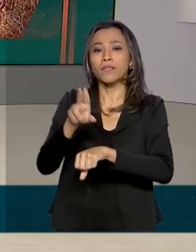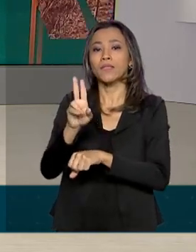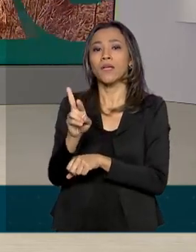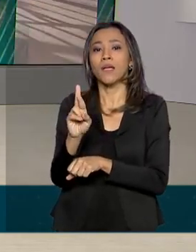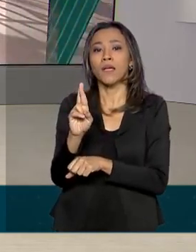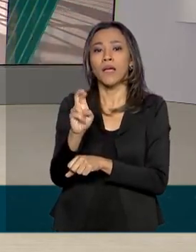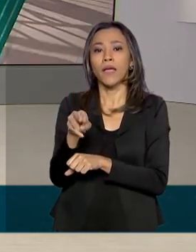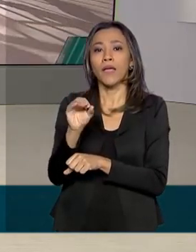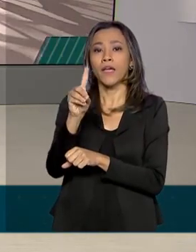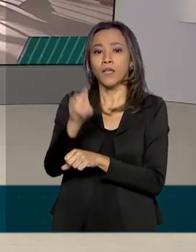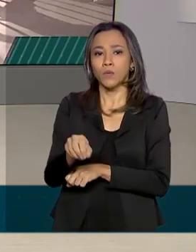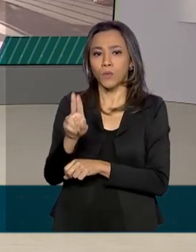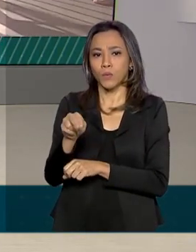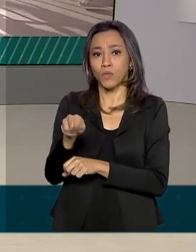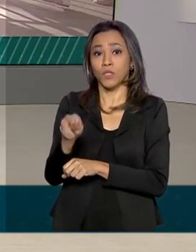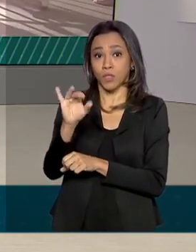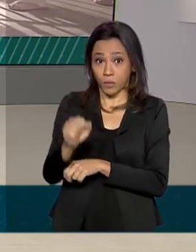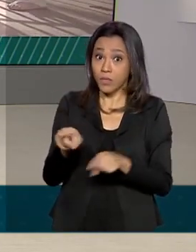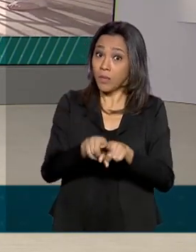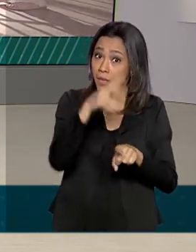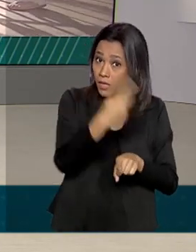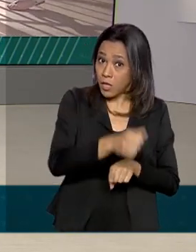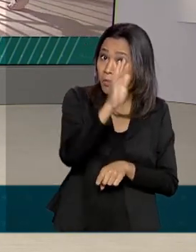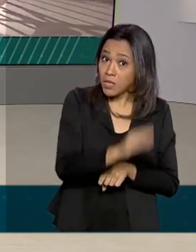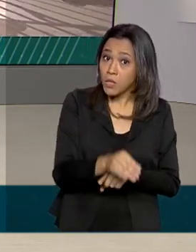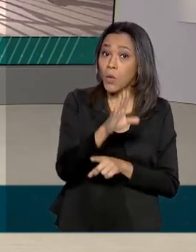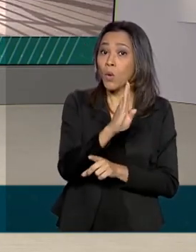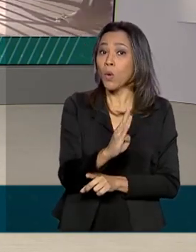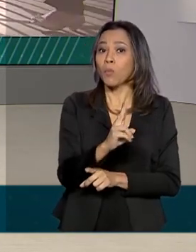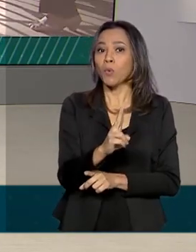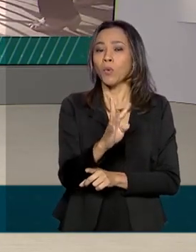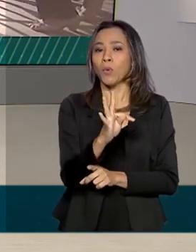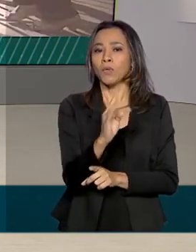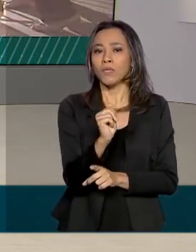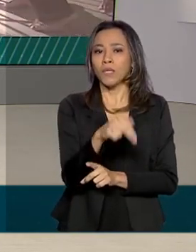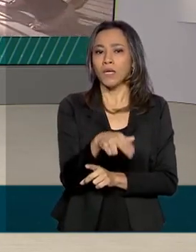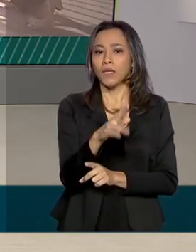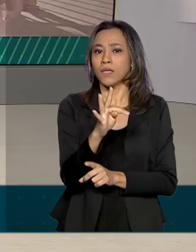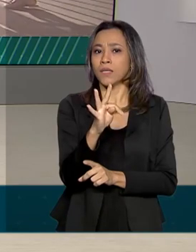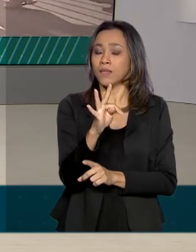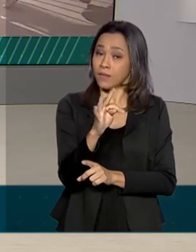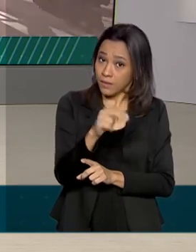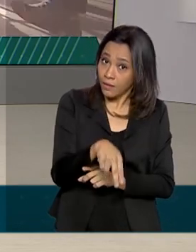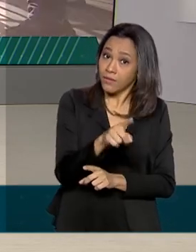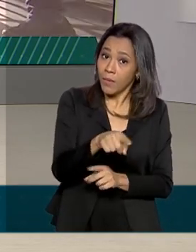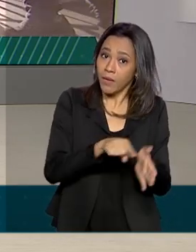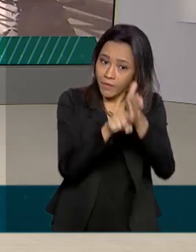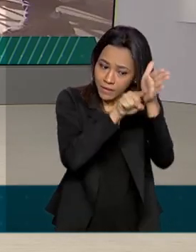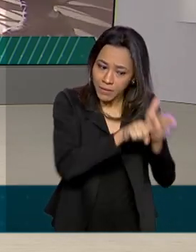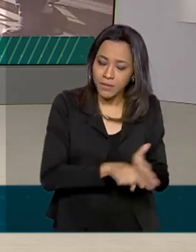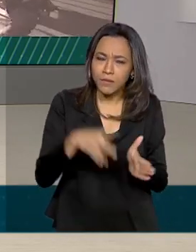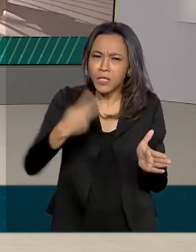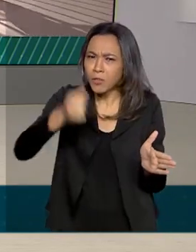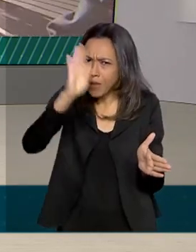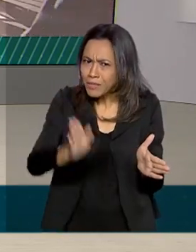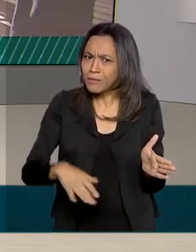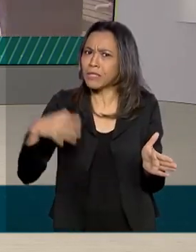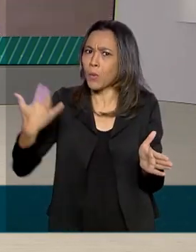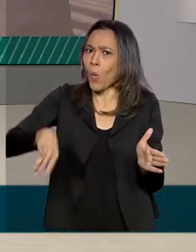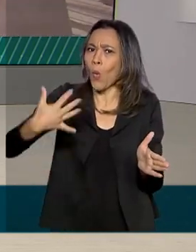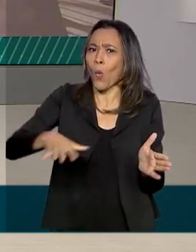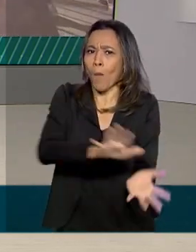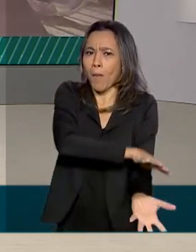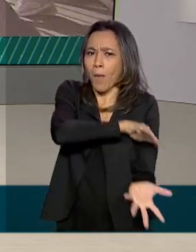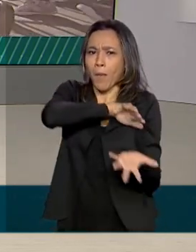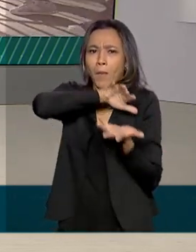tem avanços nas pesquisas da vacina contra a Covid-19. A expectativa é que o Brasil seja grande produtor dessas vacinas para